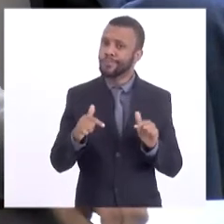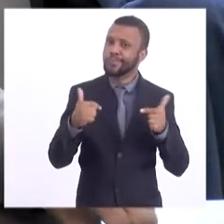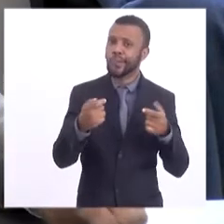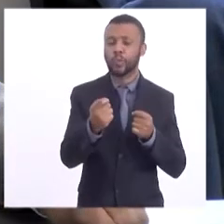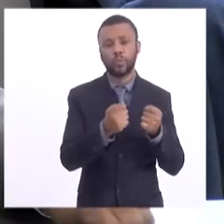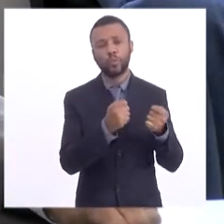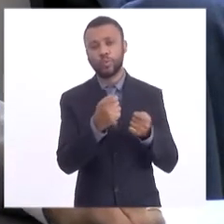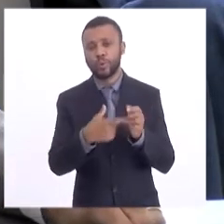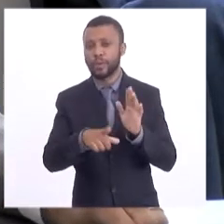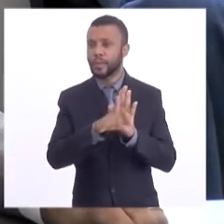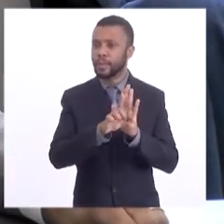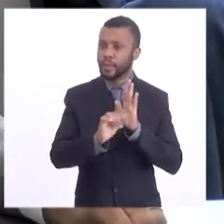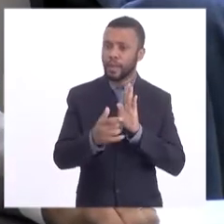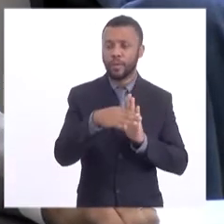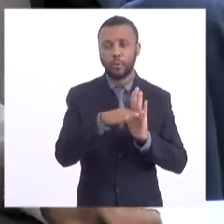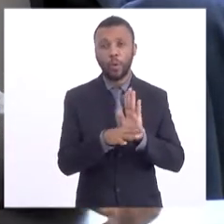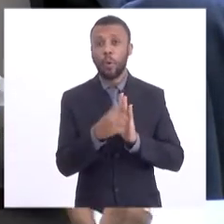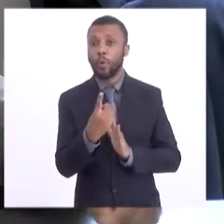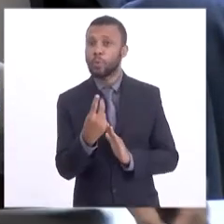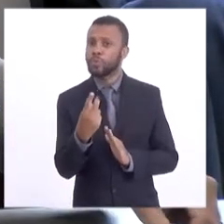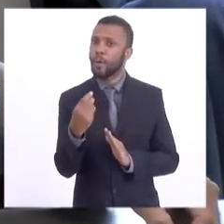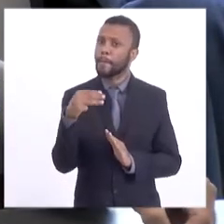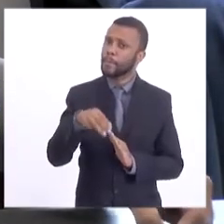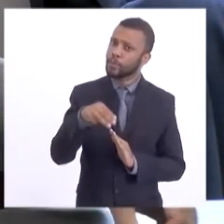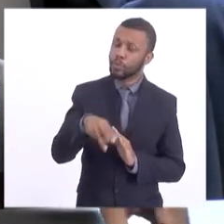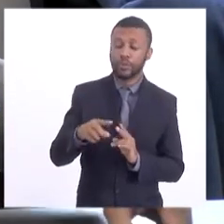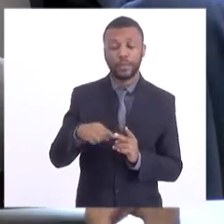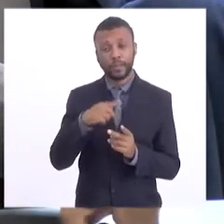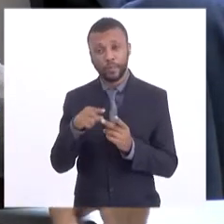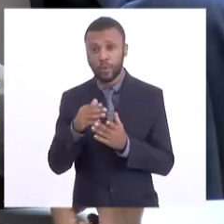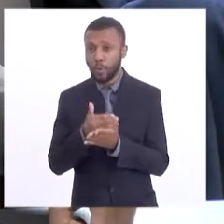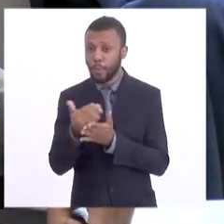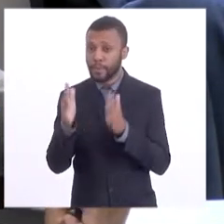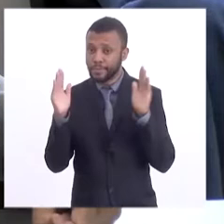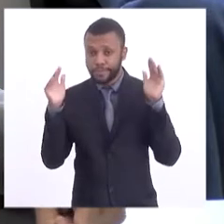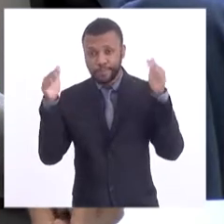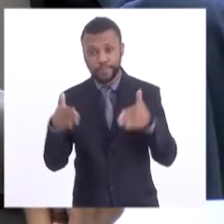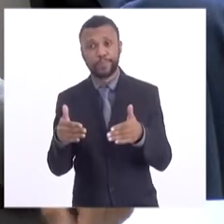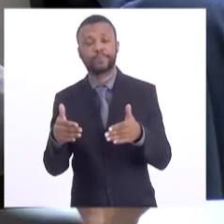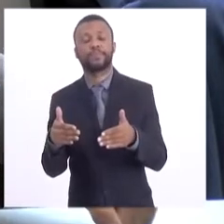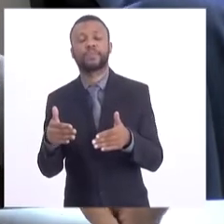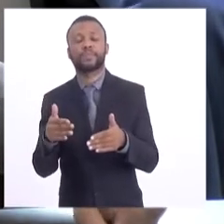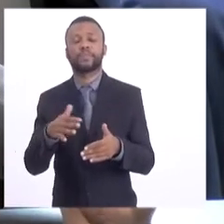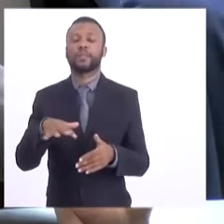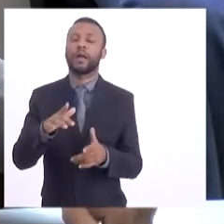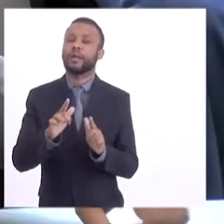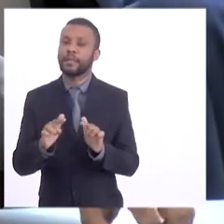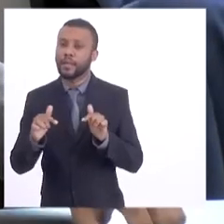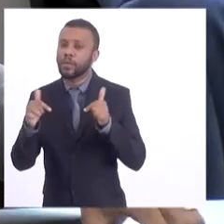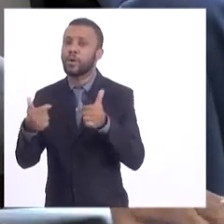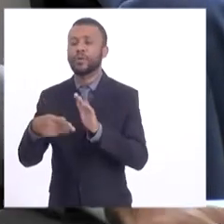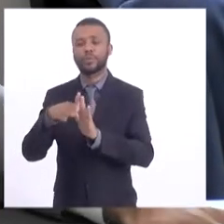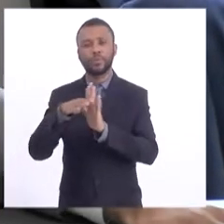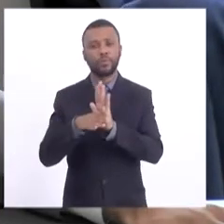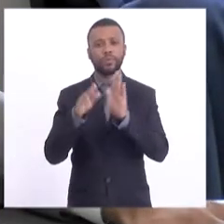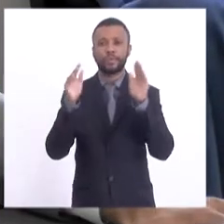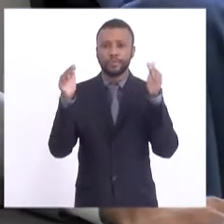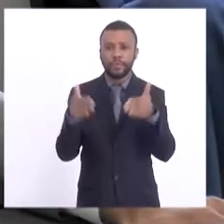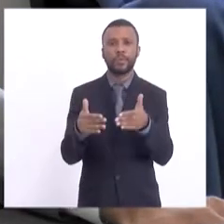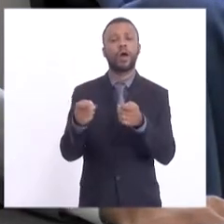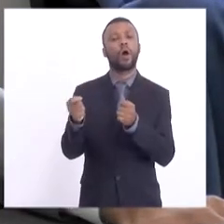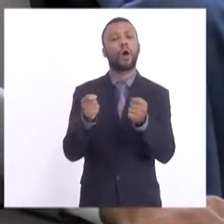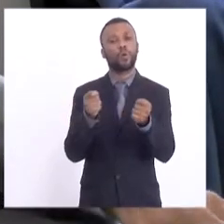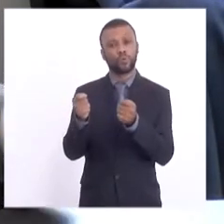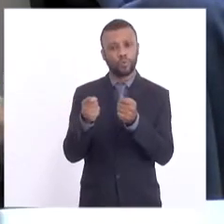é uma dois minutos introdutórios para em seguida eu entrar especificamente na as providências que são específicas ao